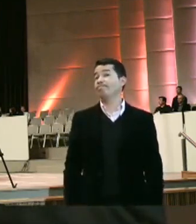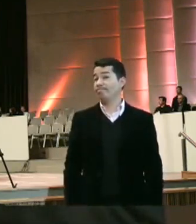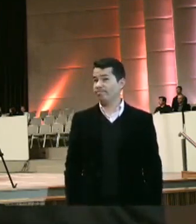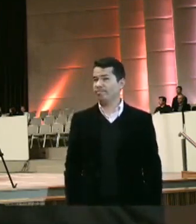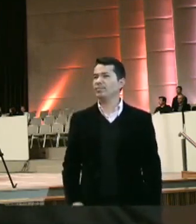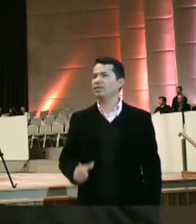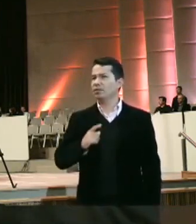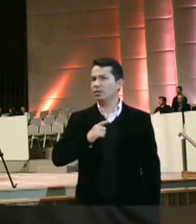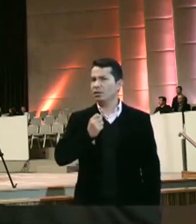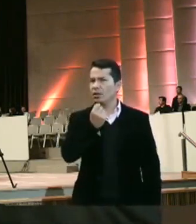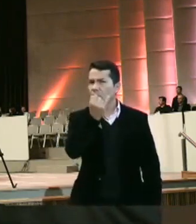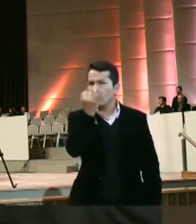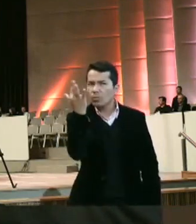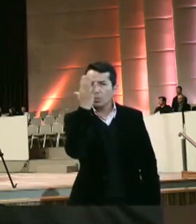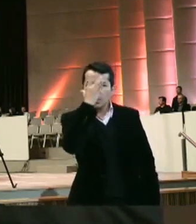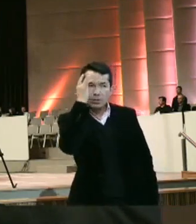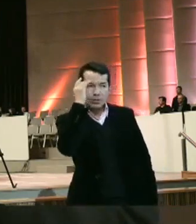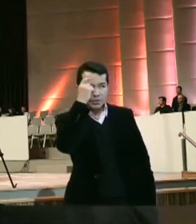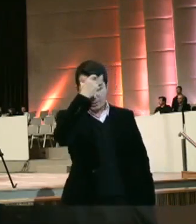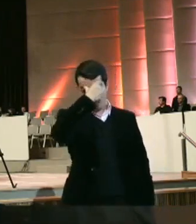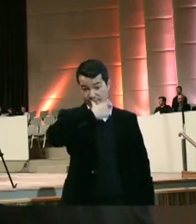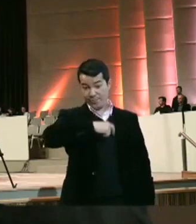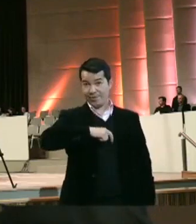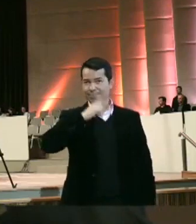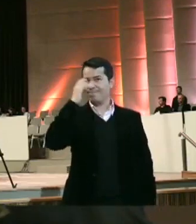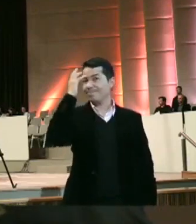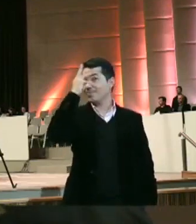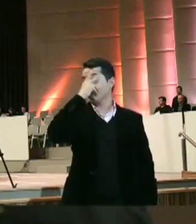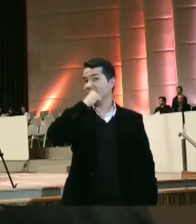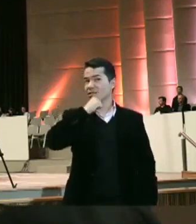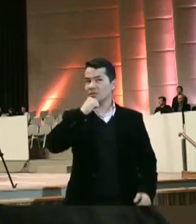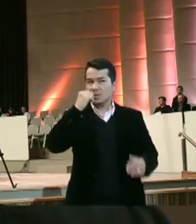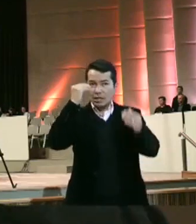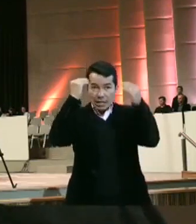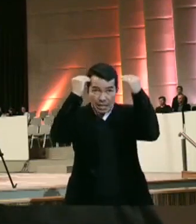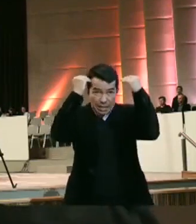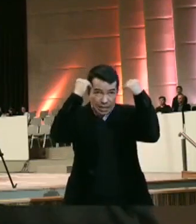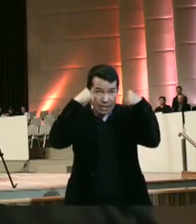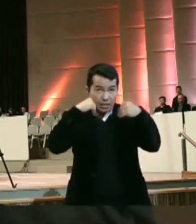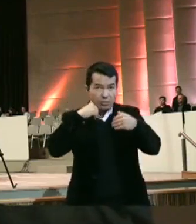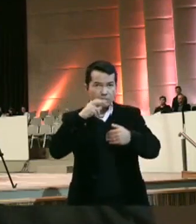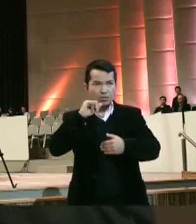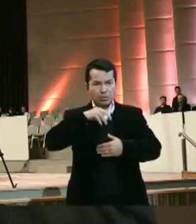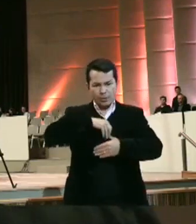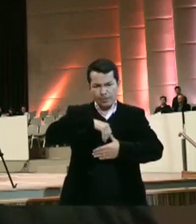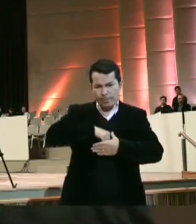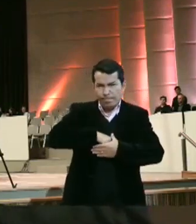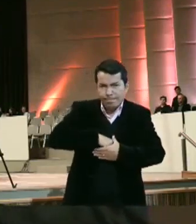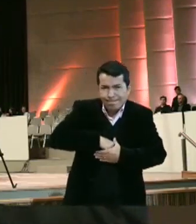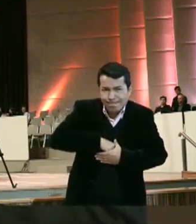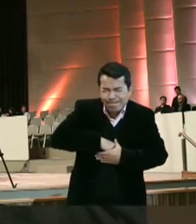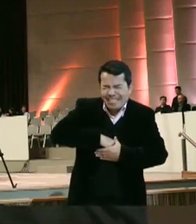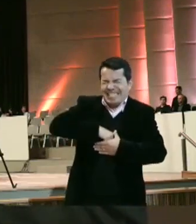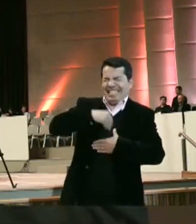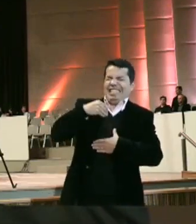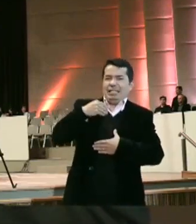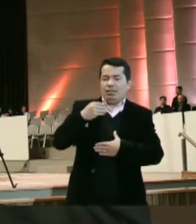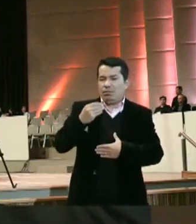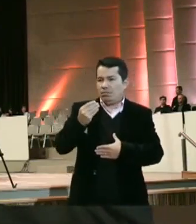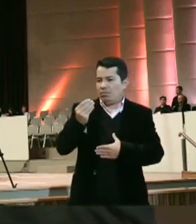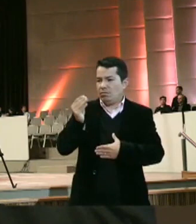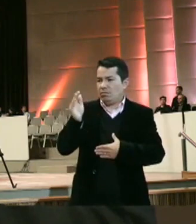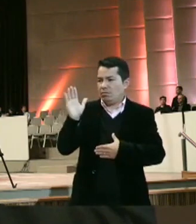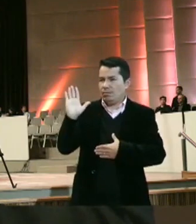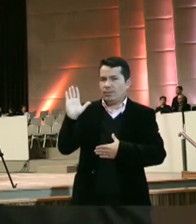Lindo por fora, maravilhoso, mas olha o coração, olha as intenções, olha os